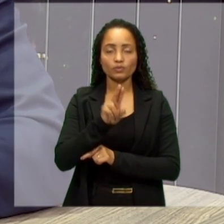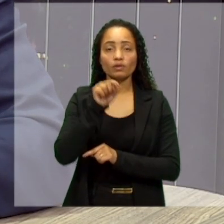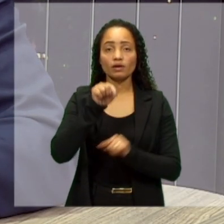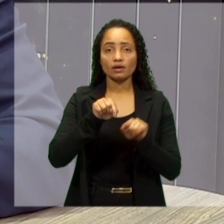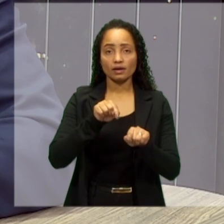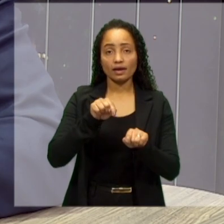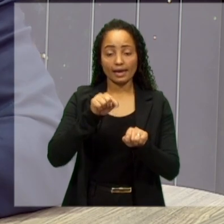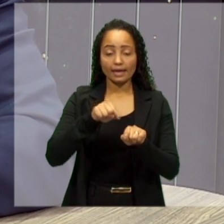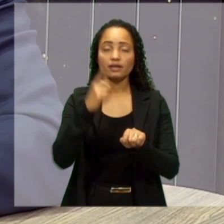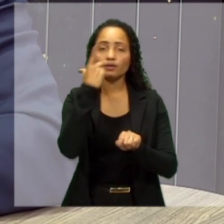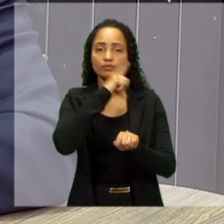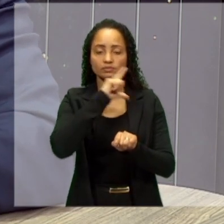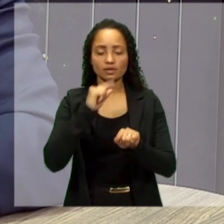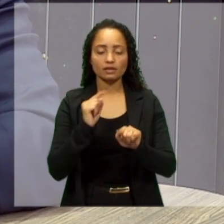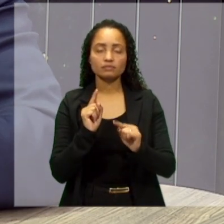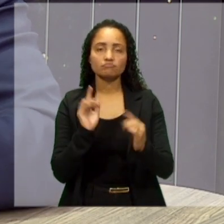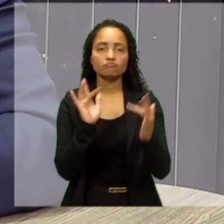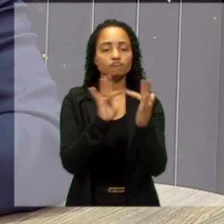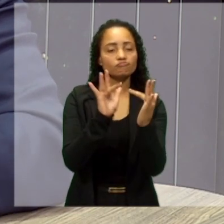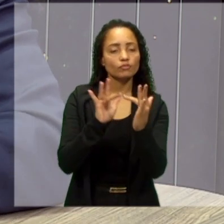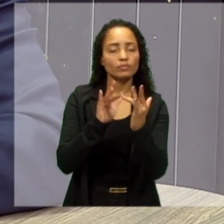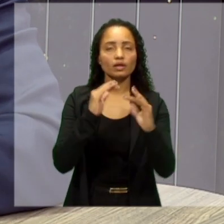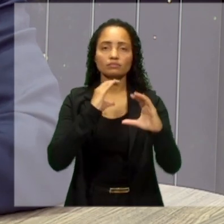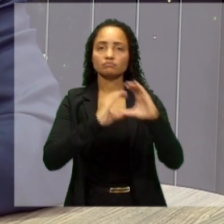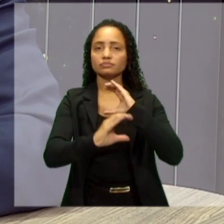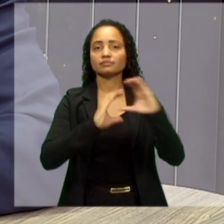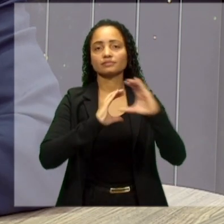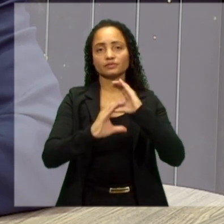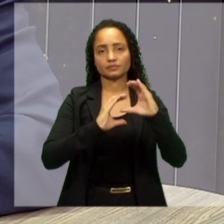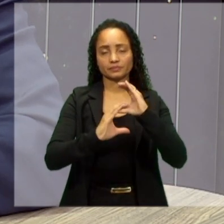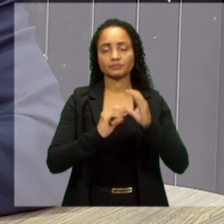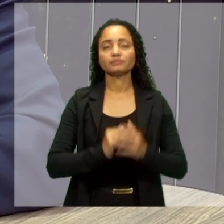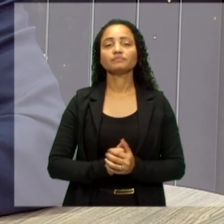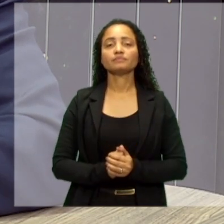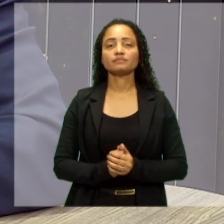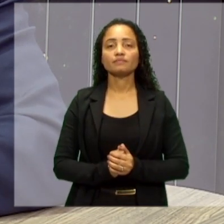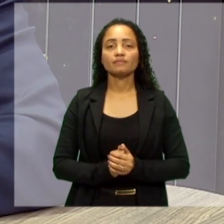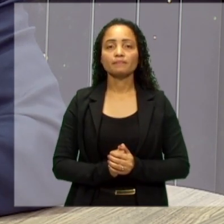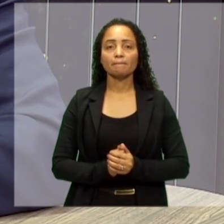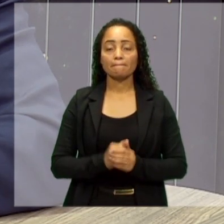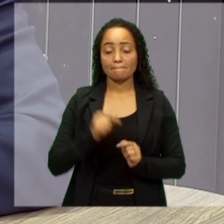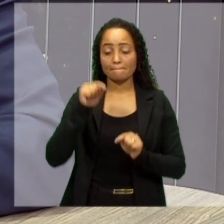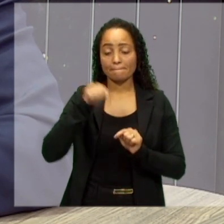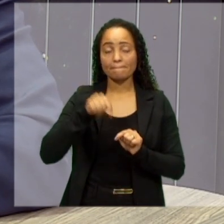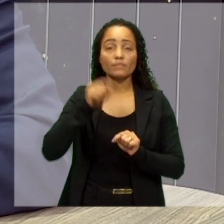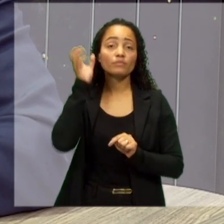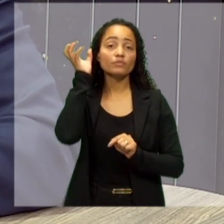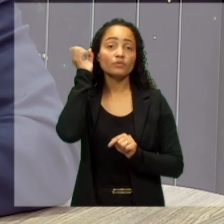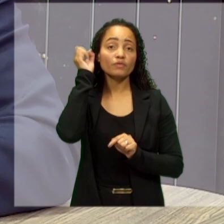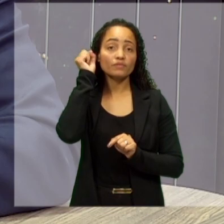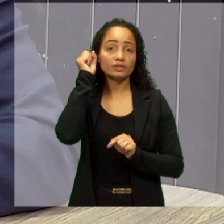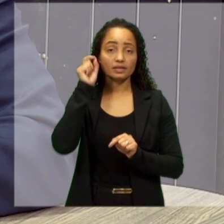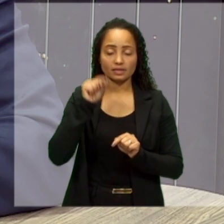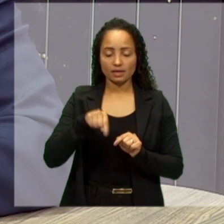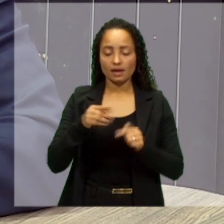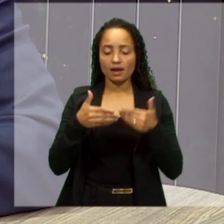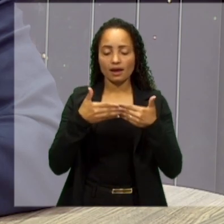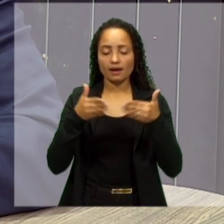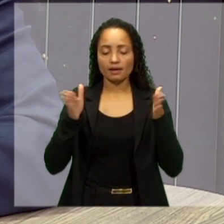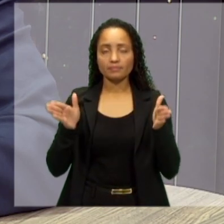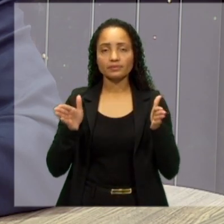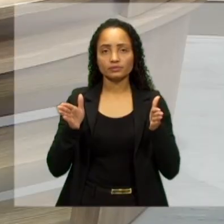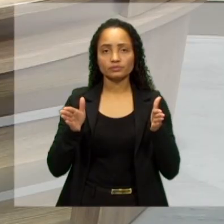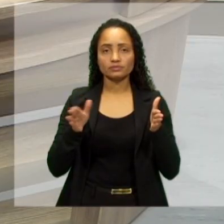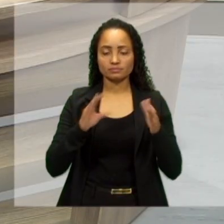ponte de comunicação. Então, a ouvidoria pública, a ouvidoria da Defensoria Pública, é essa porta de entrada para a